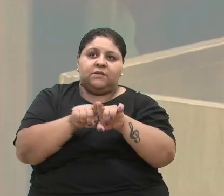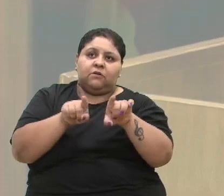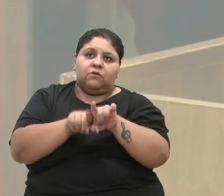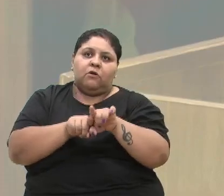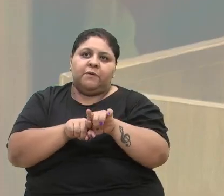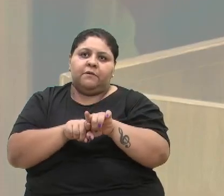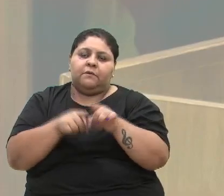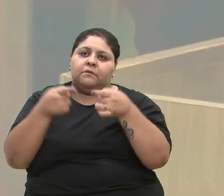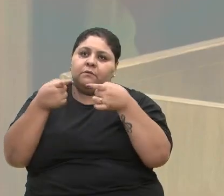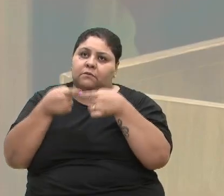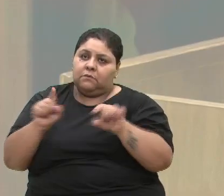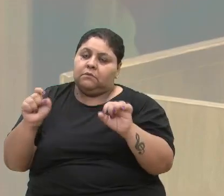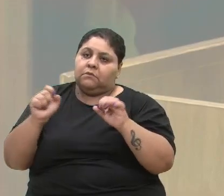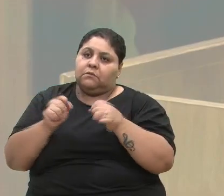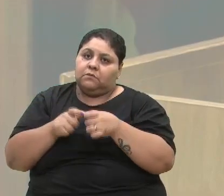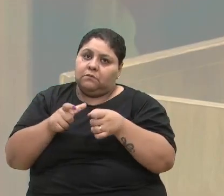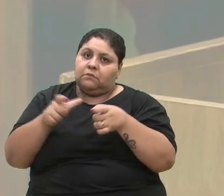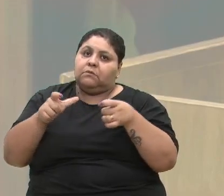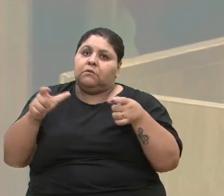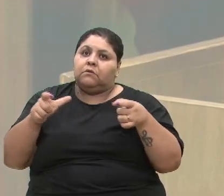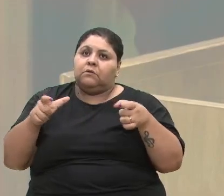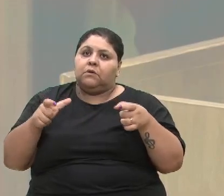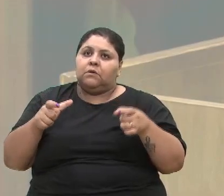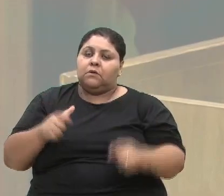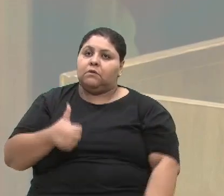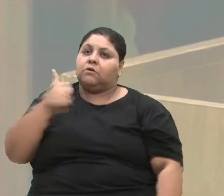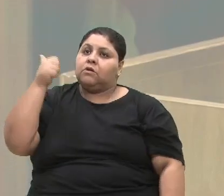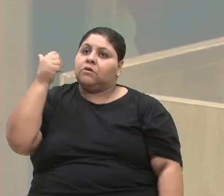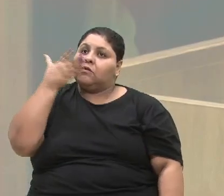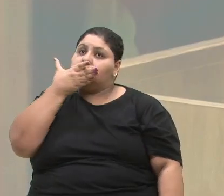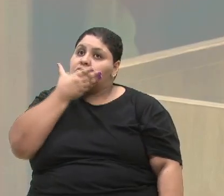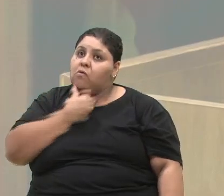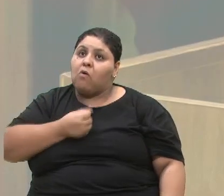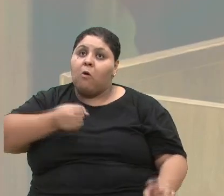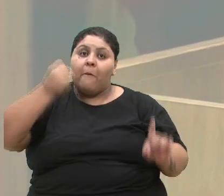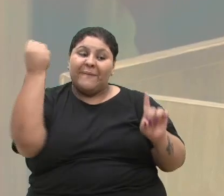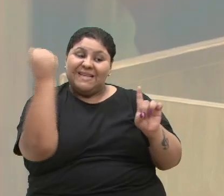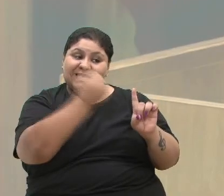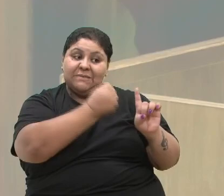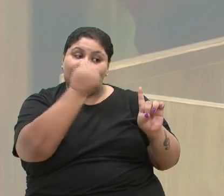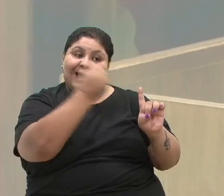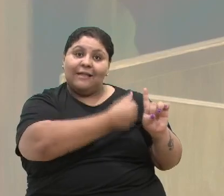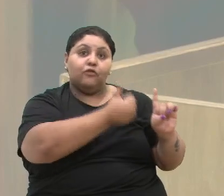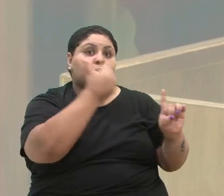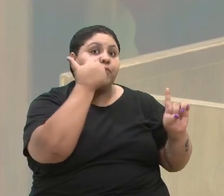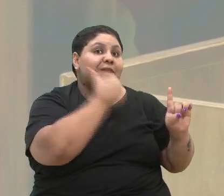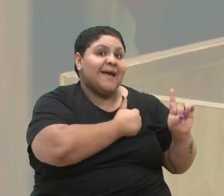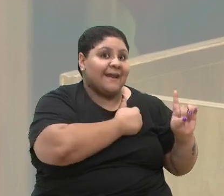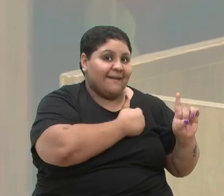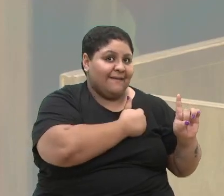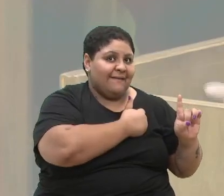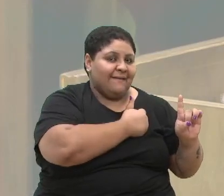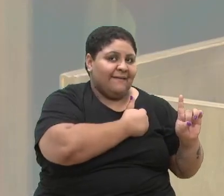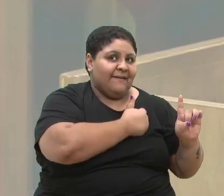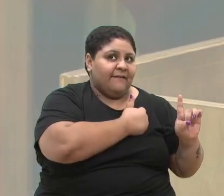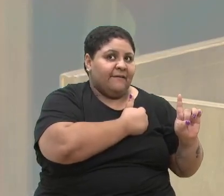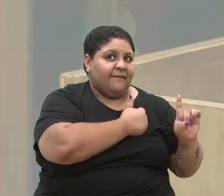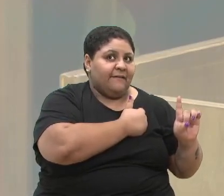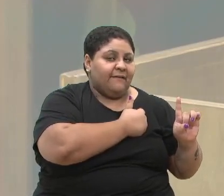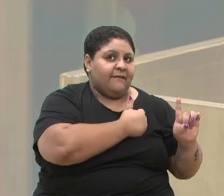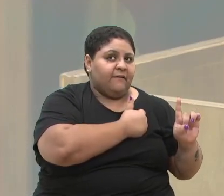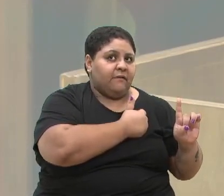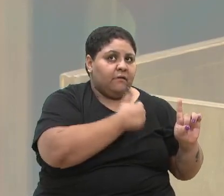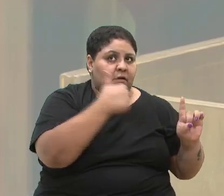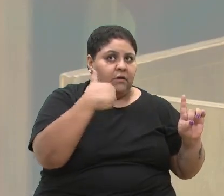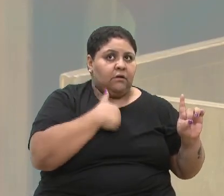mulher, mas está aumentando a questão de homens sendo espancados por mulheres. Homens sendo... se eu